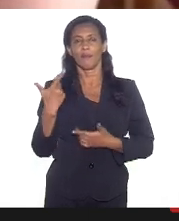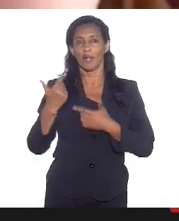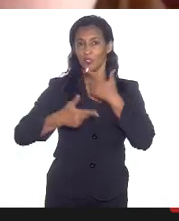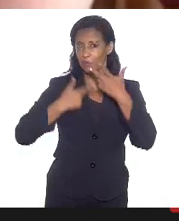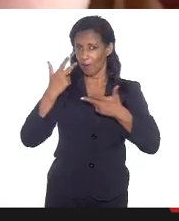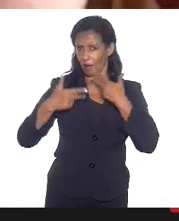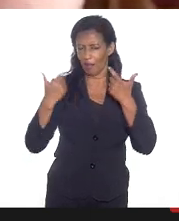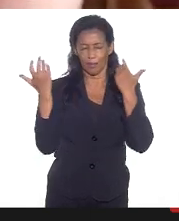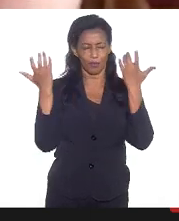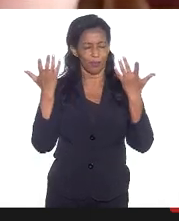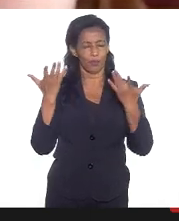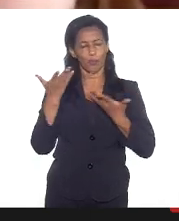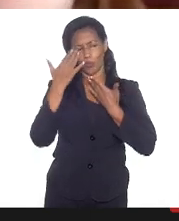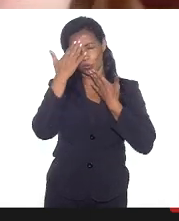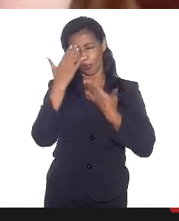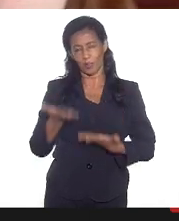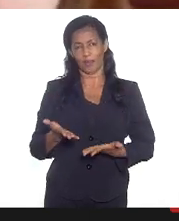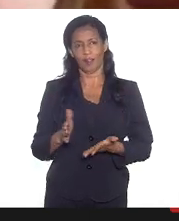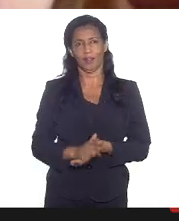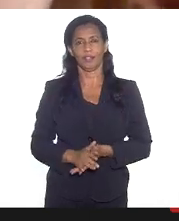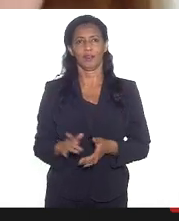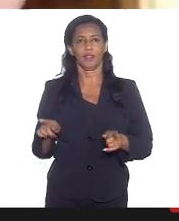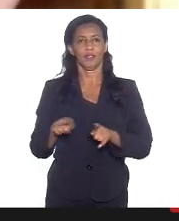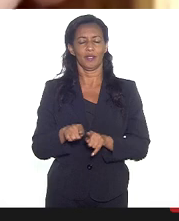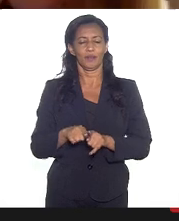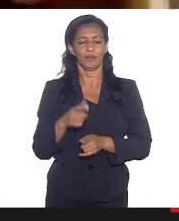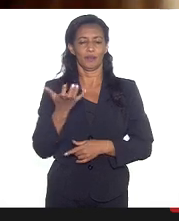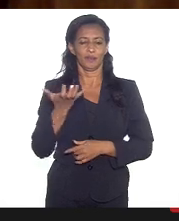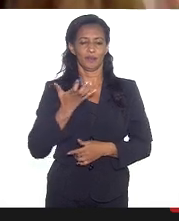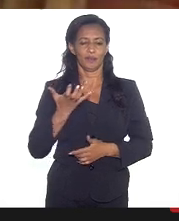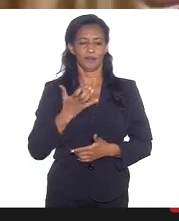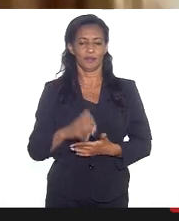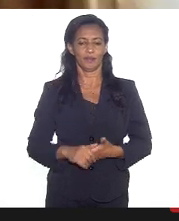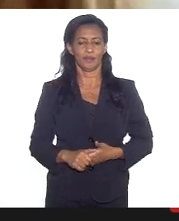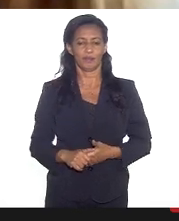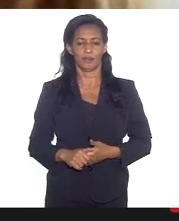obrigada. Também gostaria de